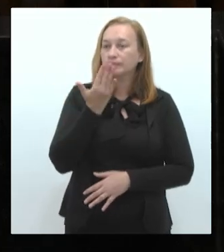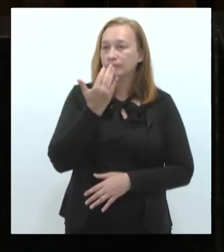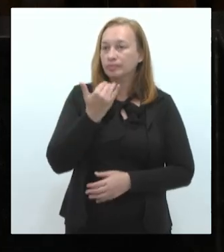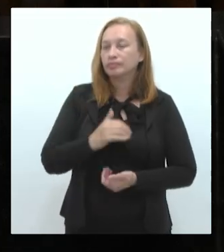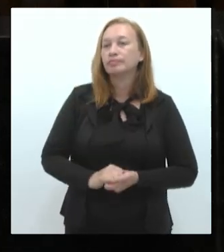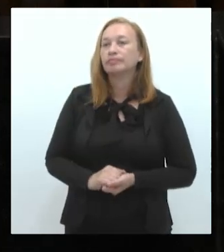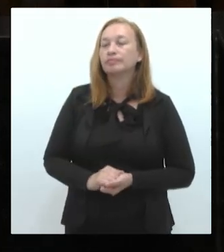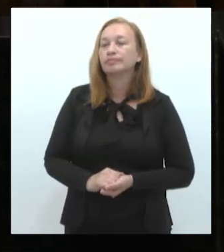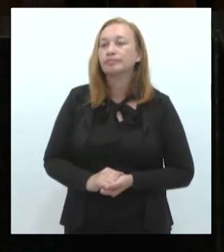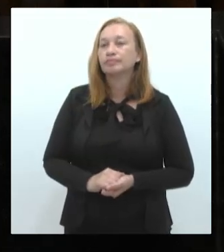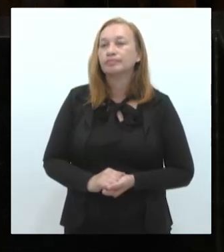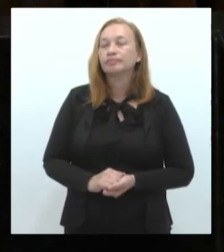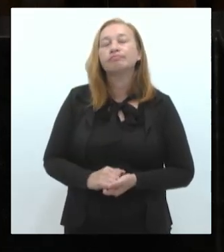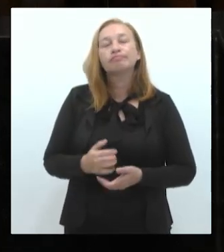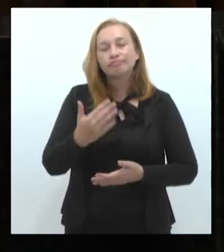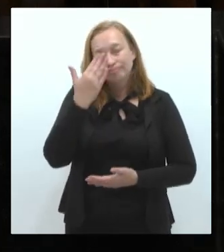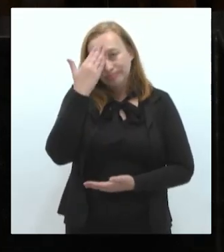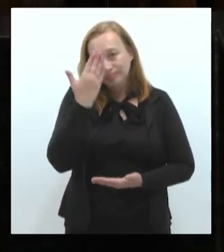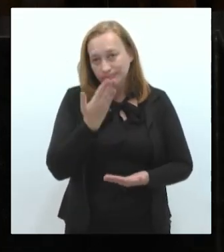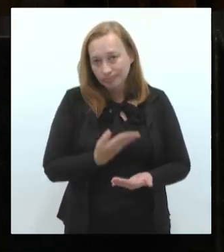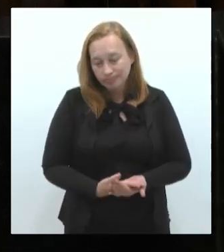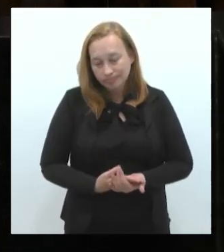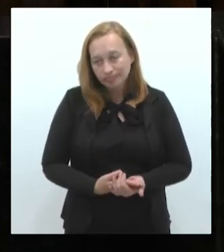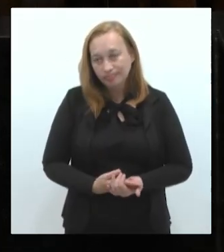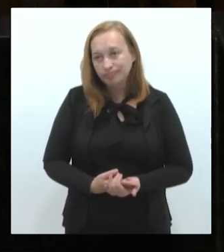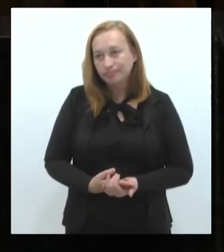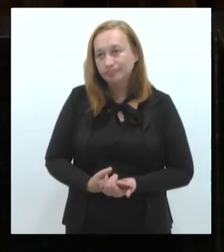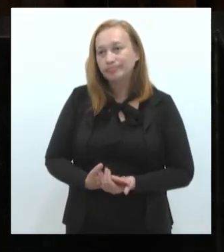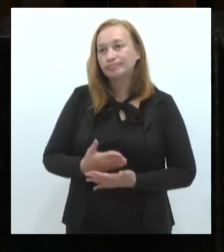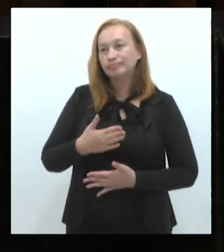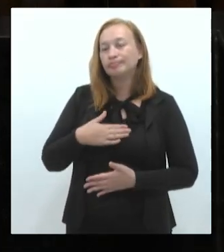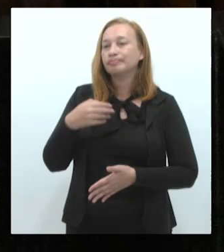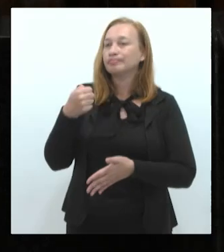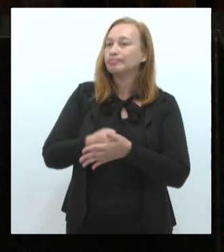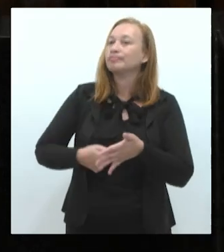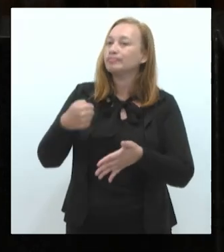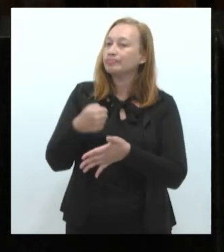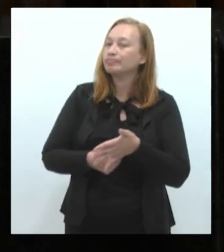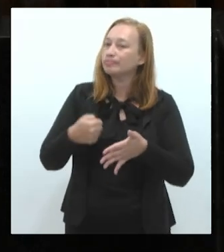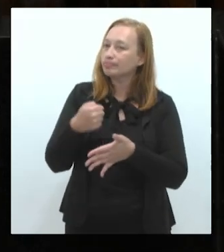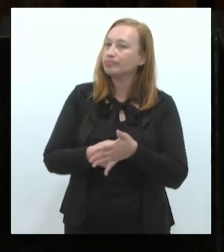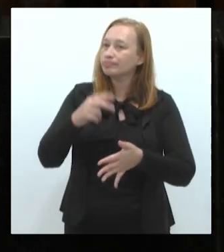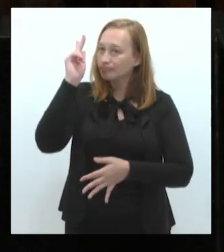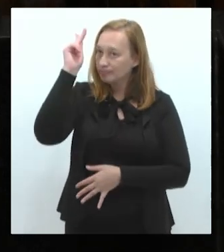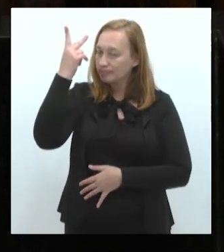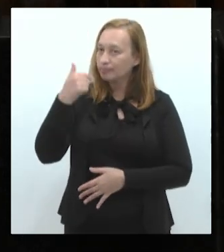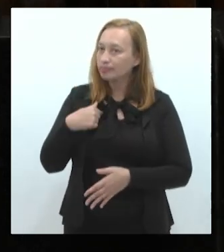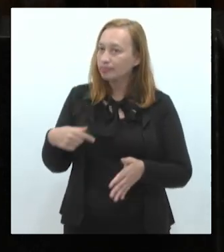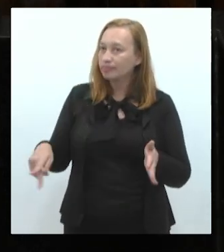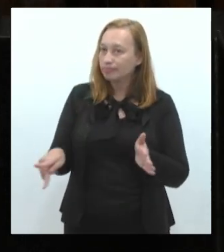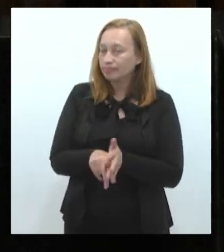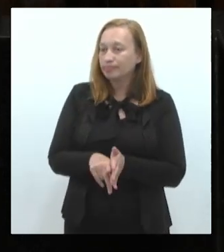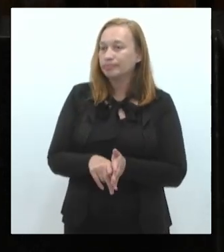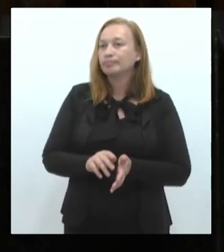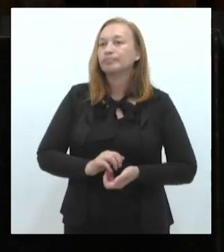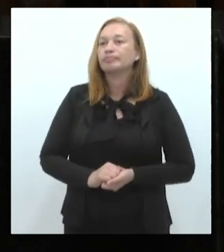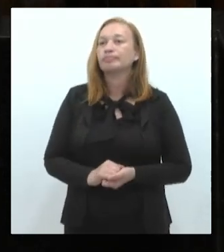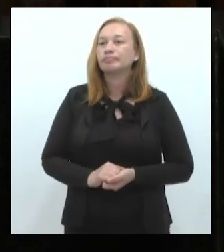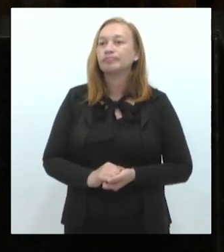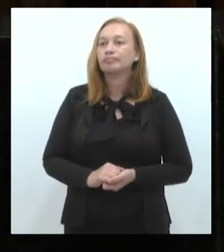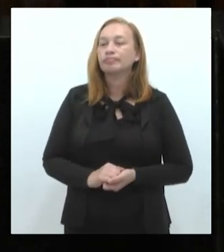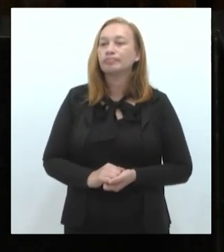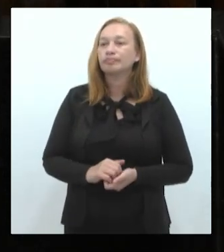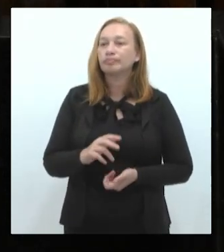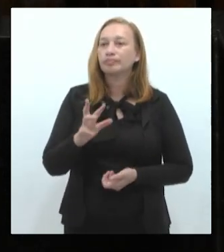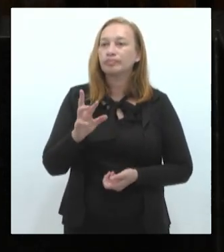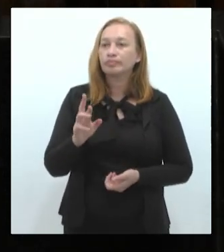E aí, eu acredito, pela minha luta histórica, que sempre fiz parte, a reforma